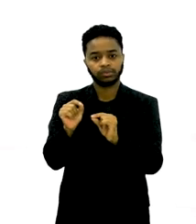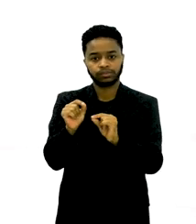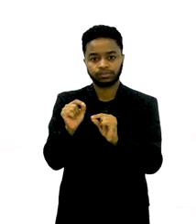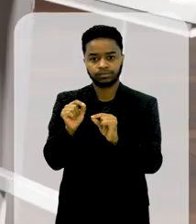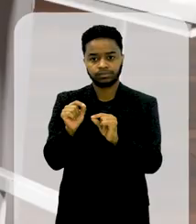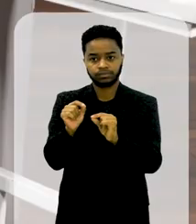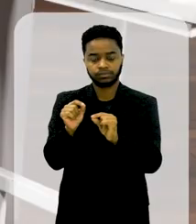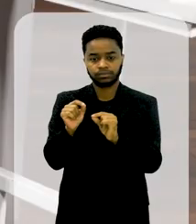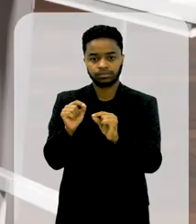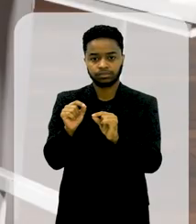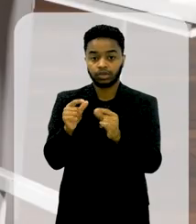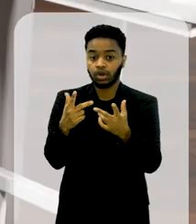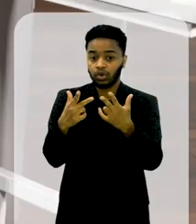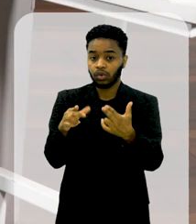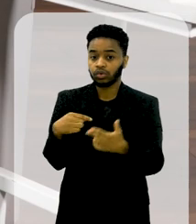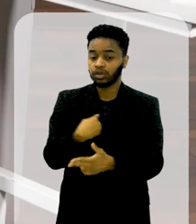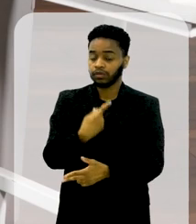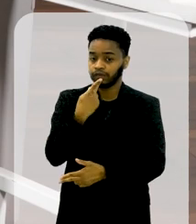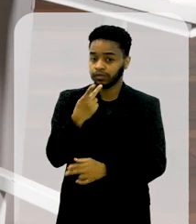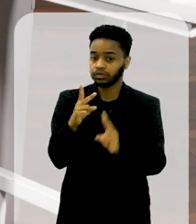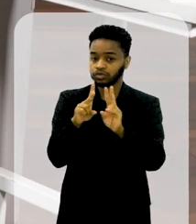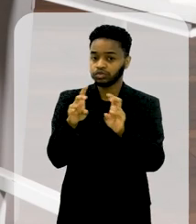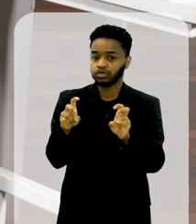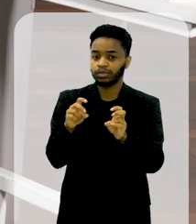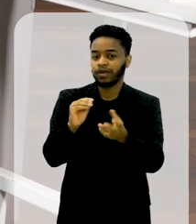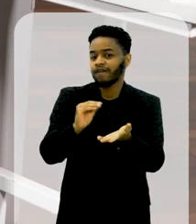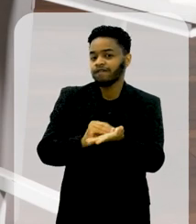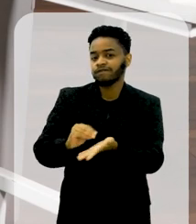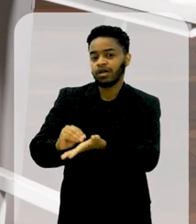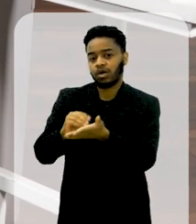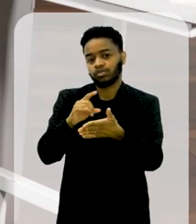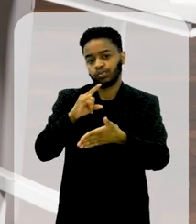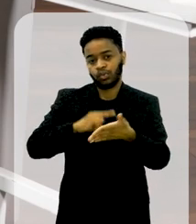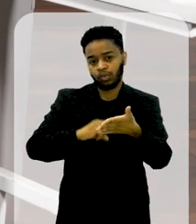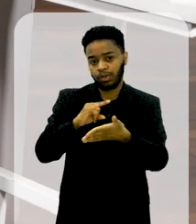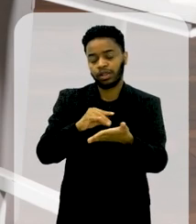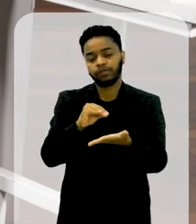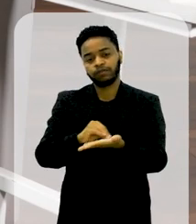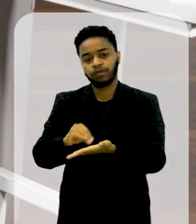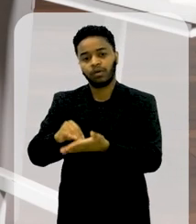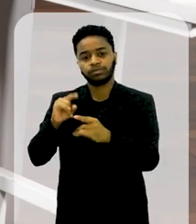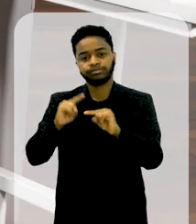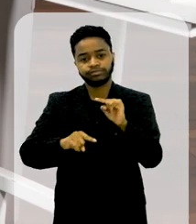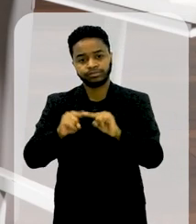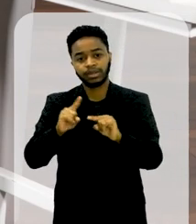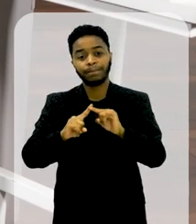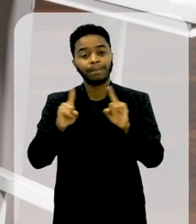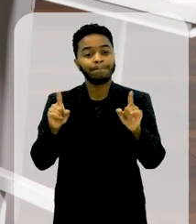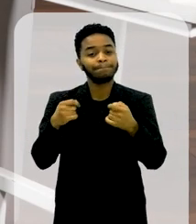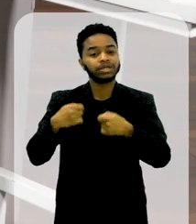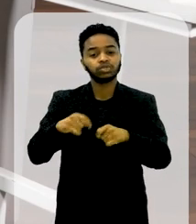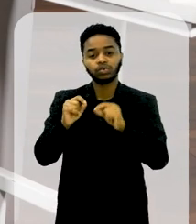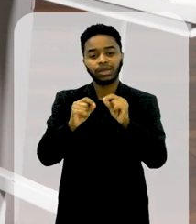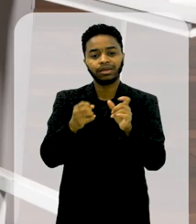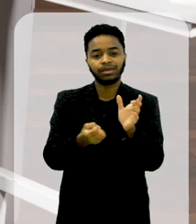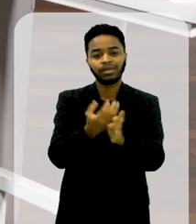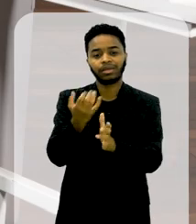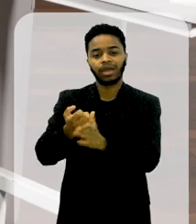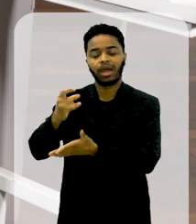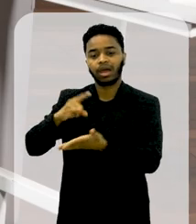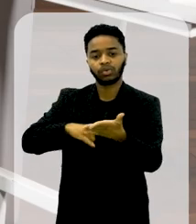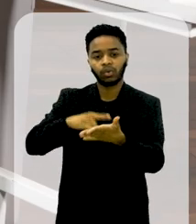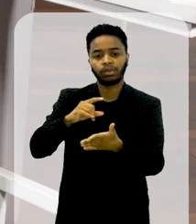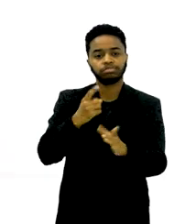como acabamos também de falar sobre a falta de registro documentos que era preciso gerar